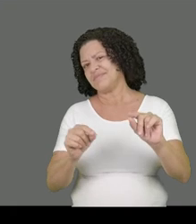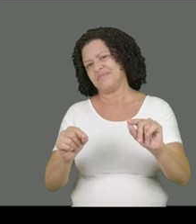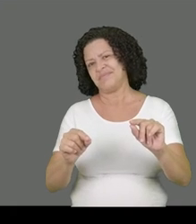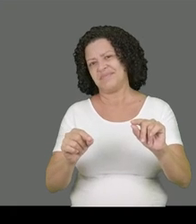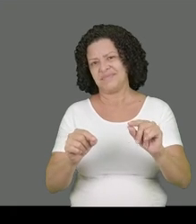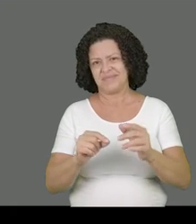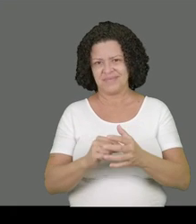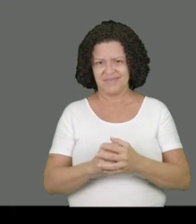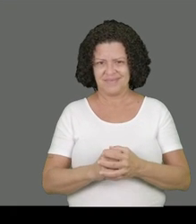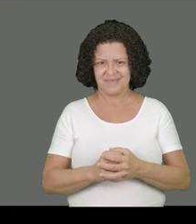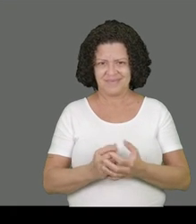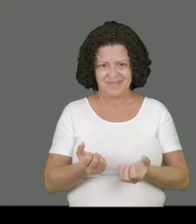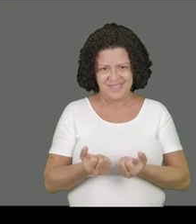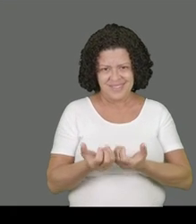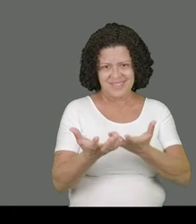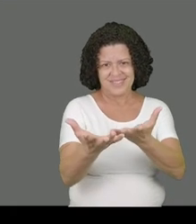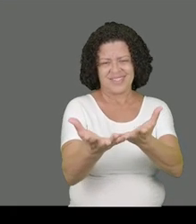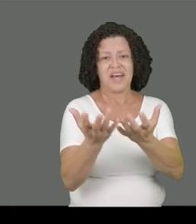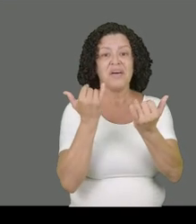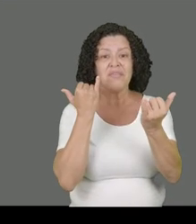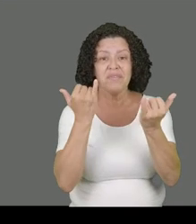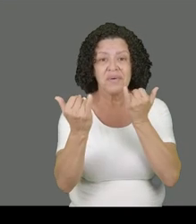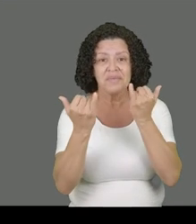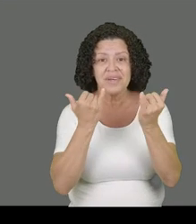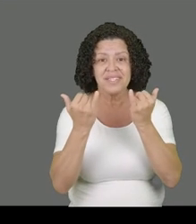deixando essa